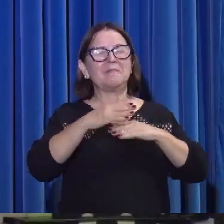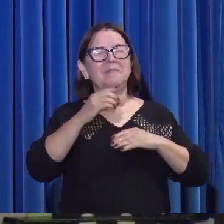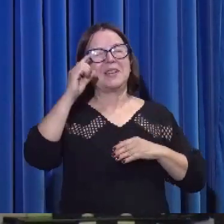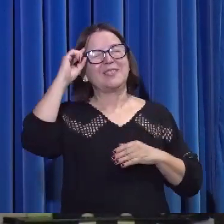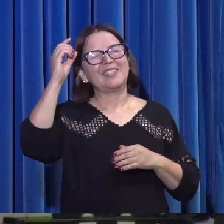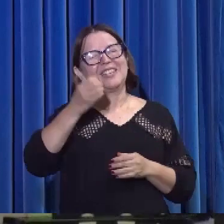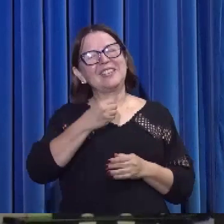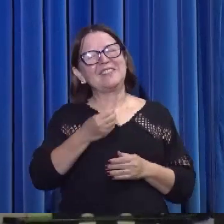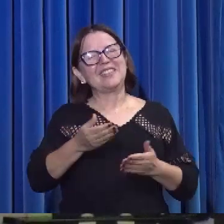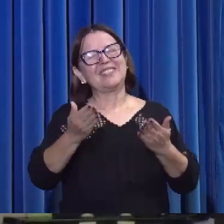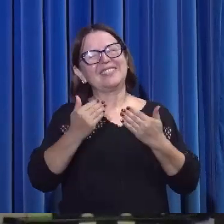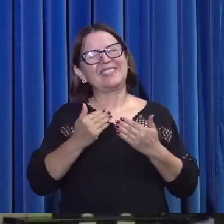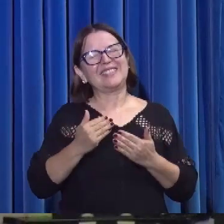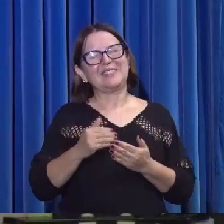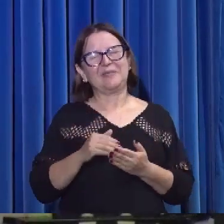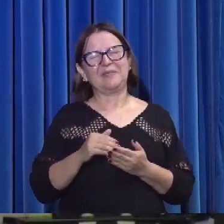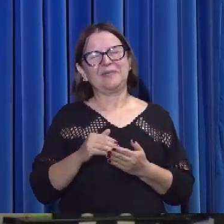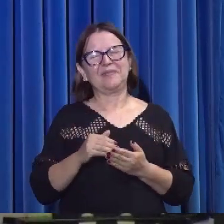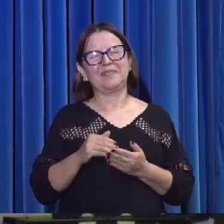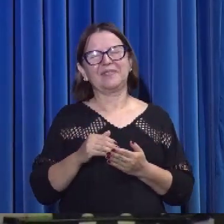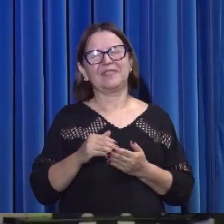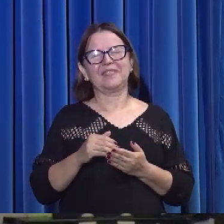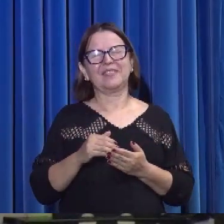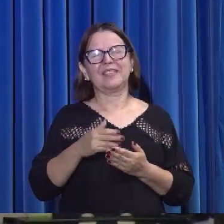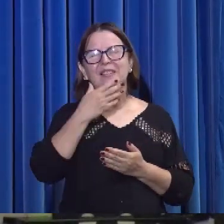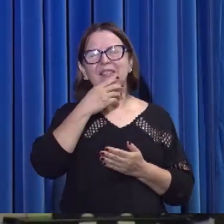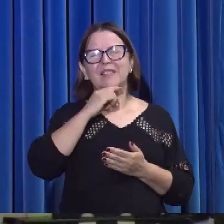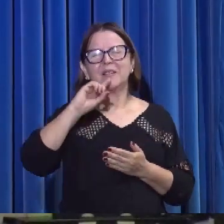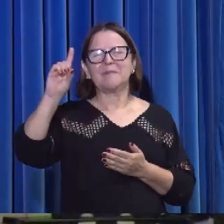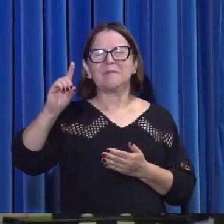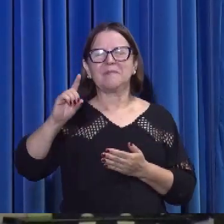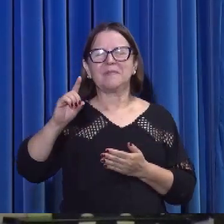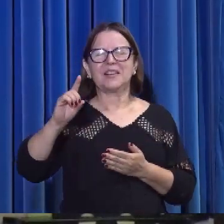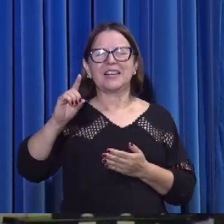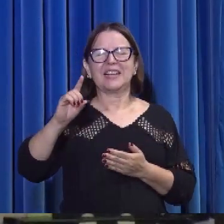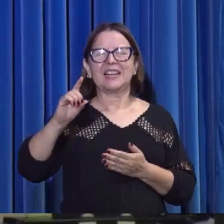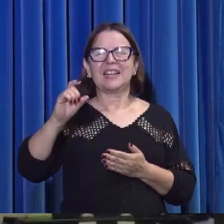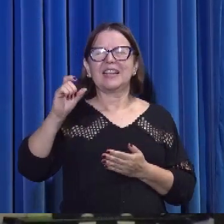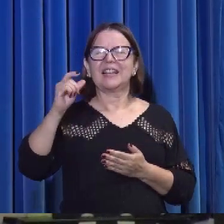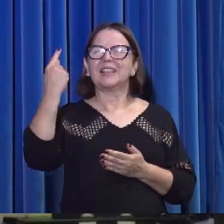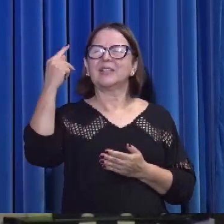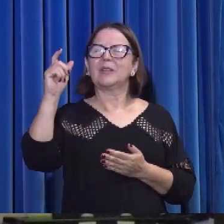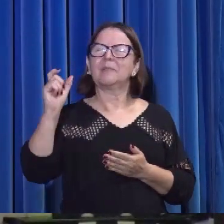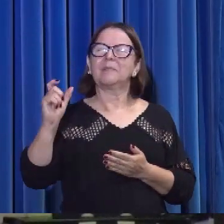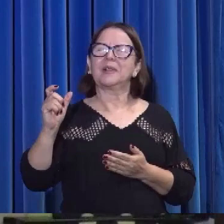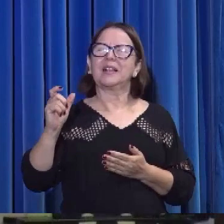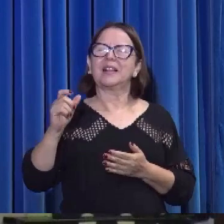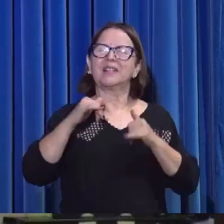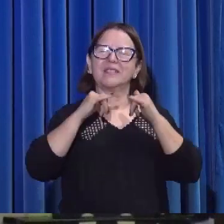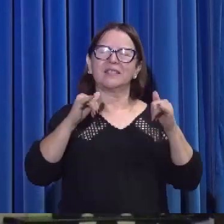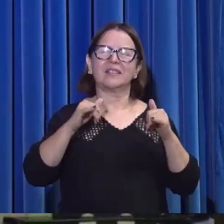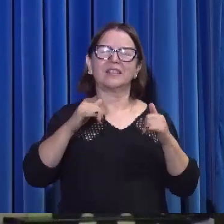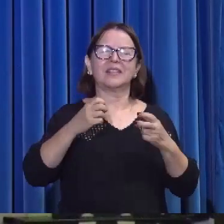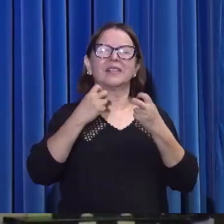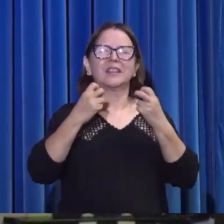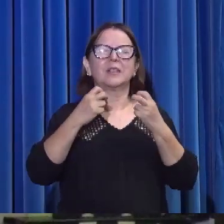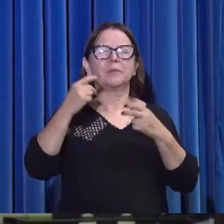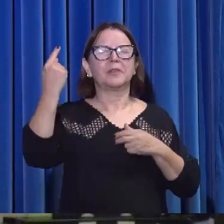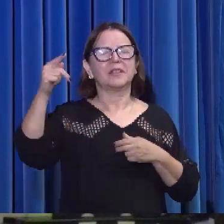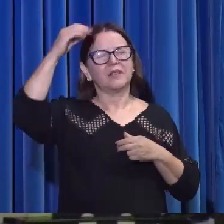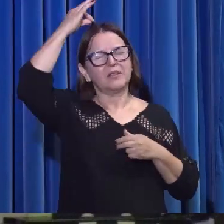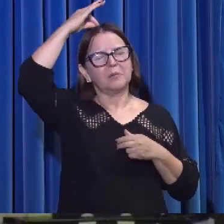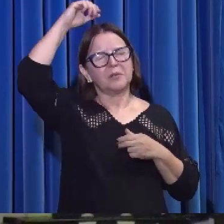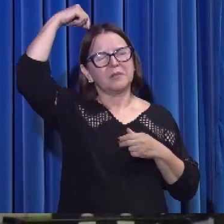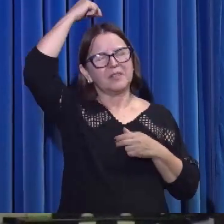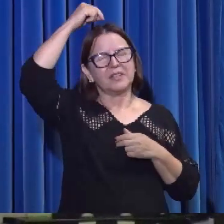um de nós. Pai, essa palavra que foi lançada, nós clamamos ao Teu Santo Espírito para que Ele mesmo